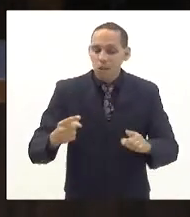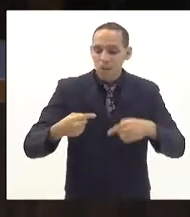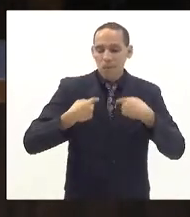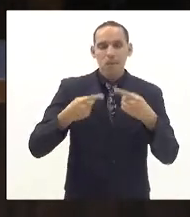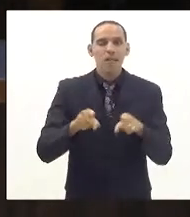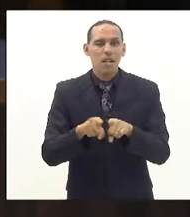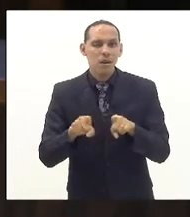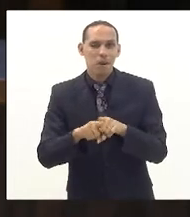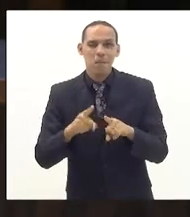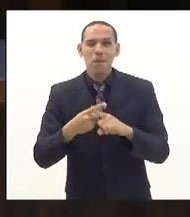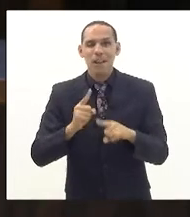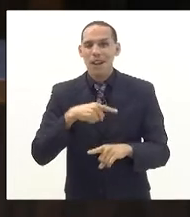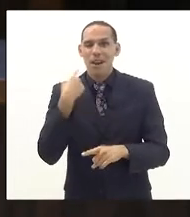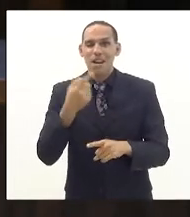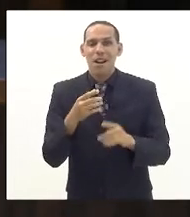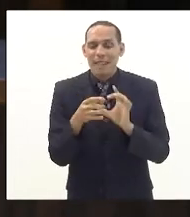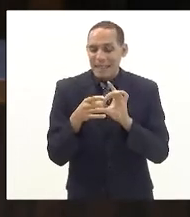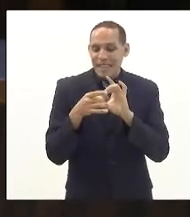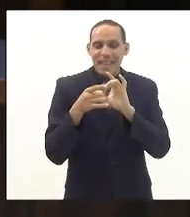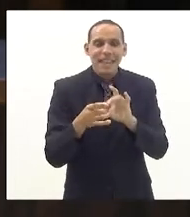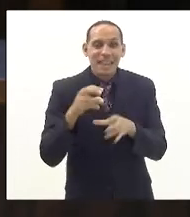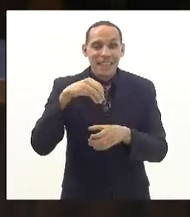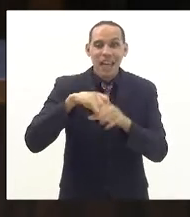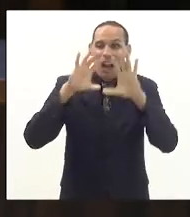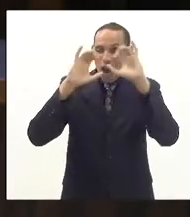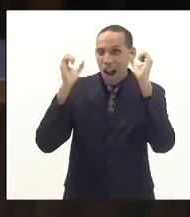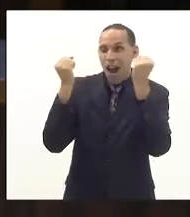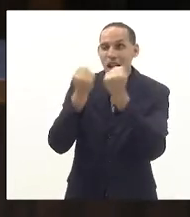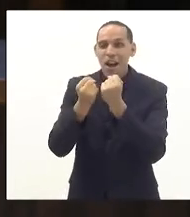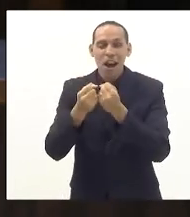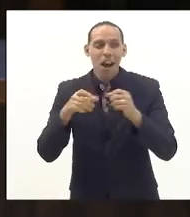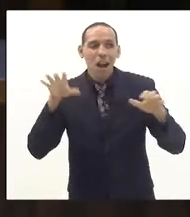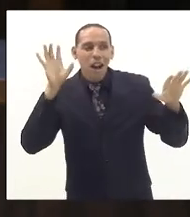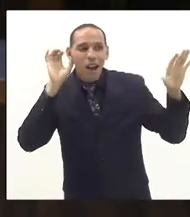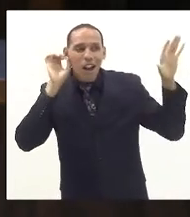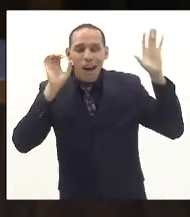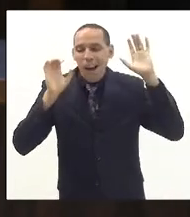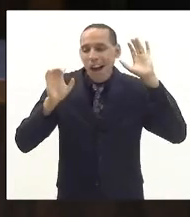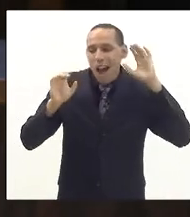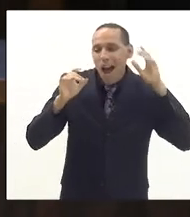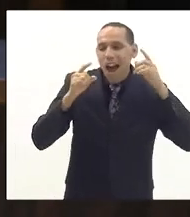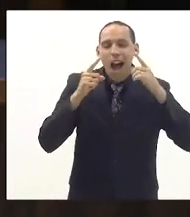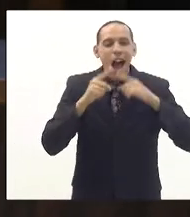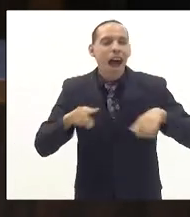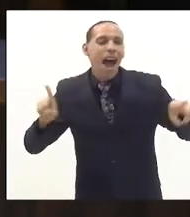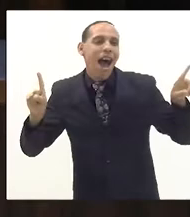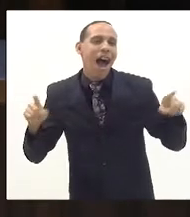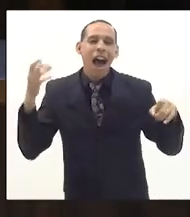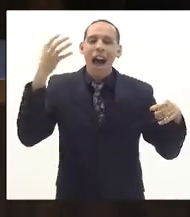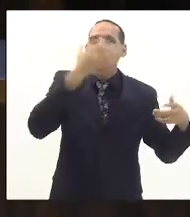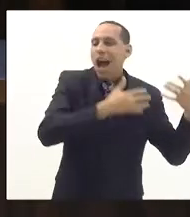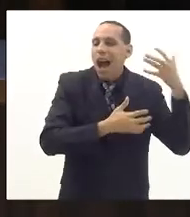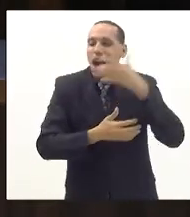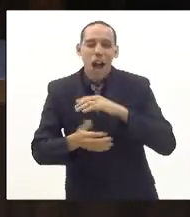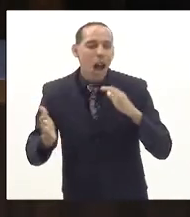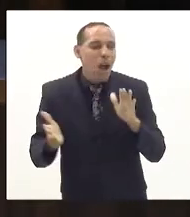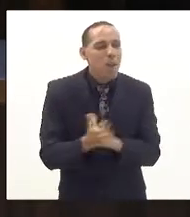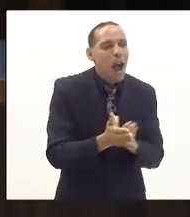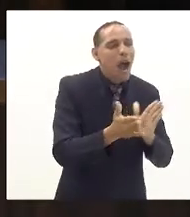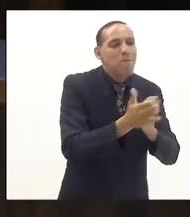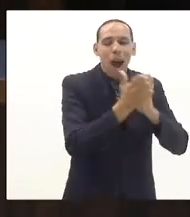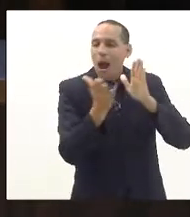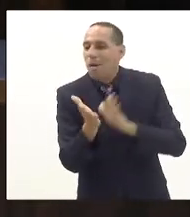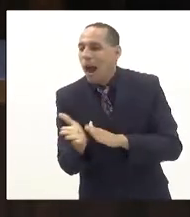Como não se envolver estando no estádio e ouvir as torcidas entoarem os cantos de incentivo para seus clubes